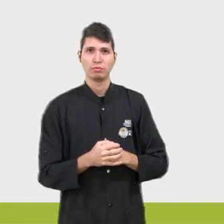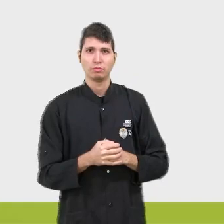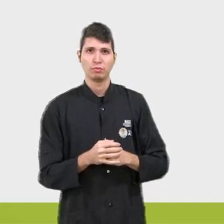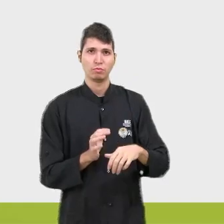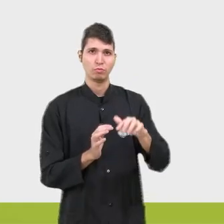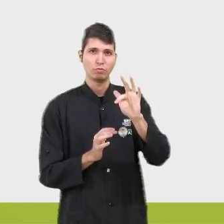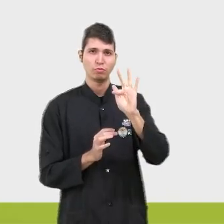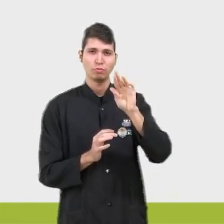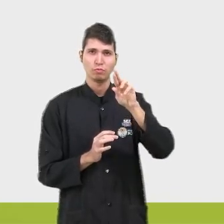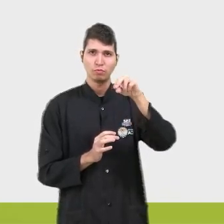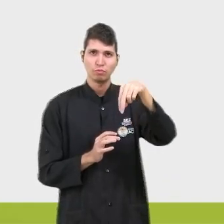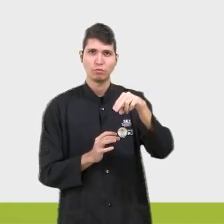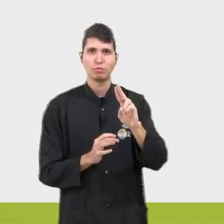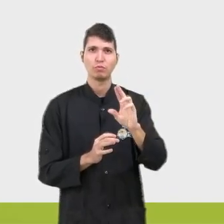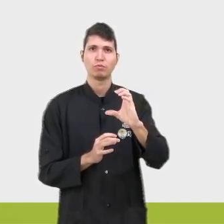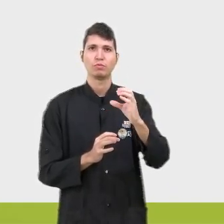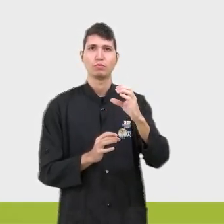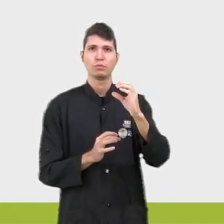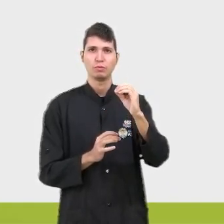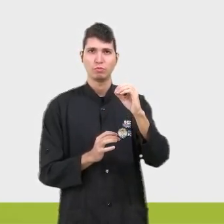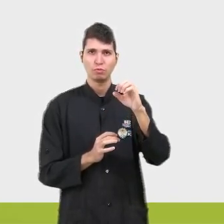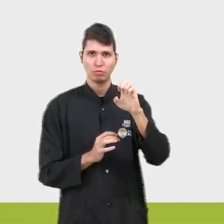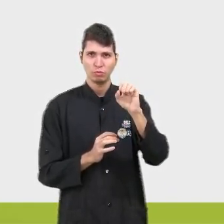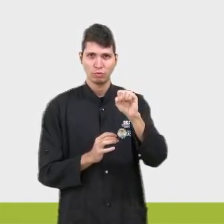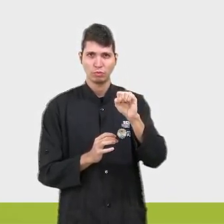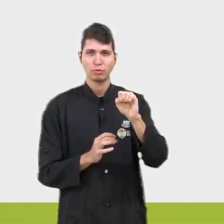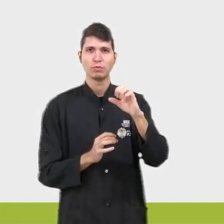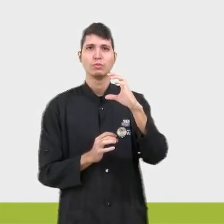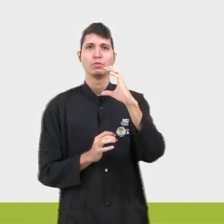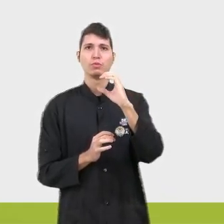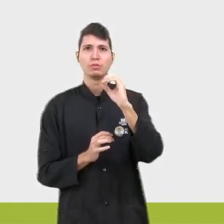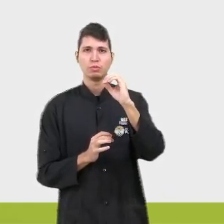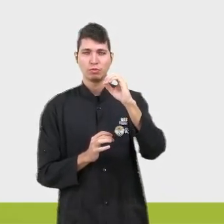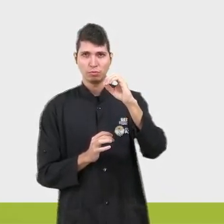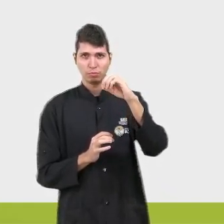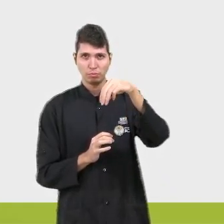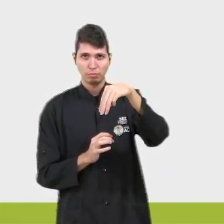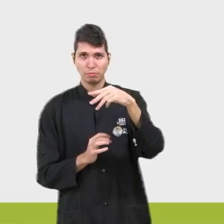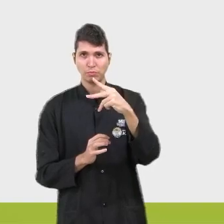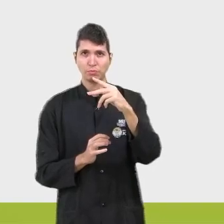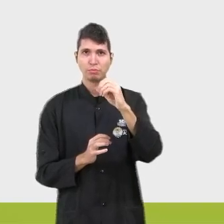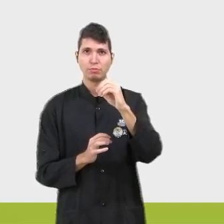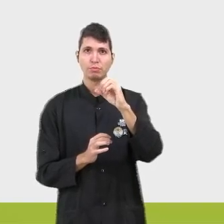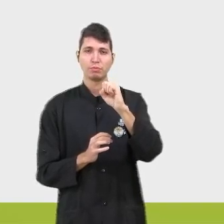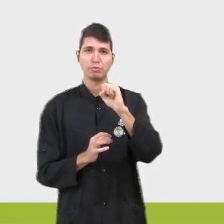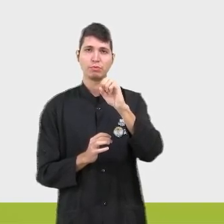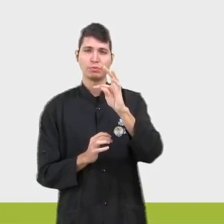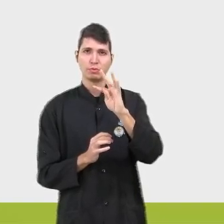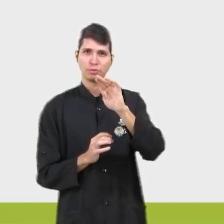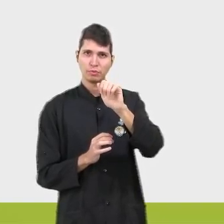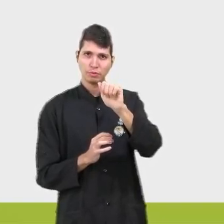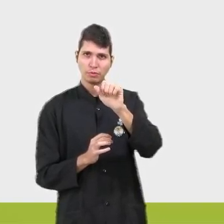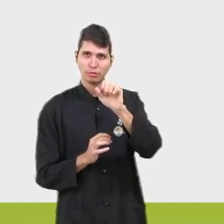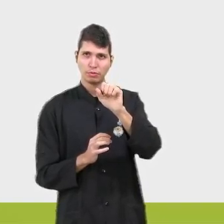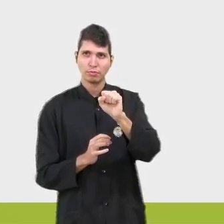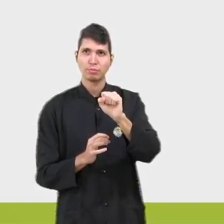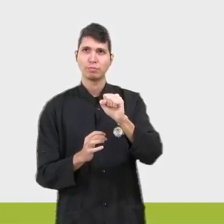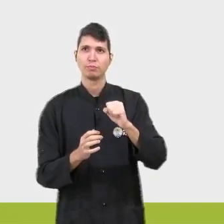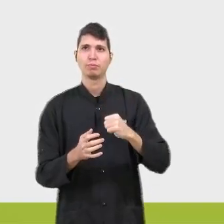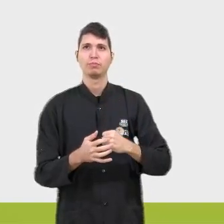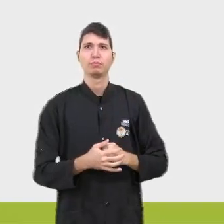né? Nós temos aqui uma f de x igual a uma g de x, tá vendo? Ou seja, essa f de x aqui,